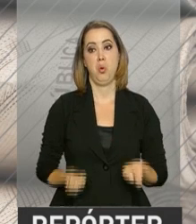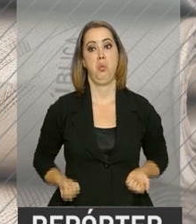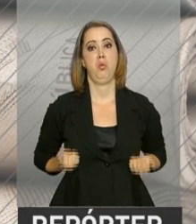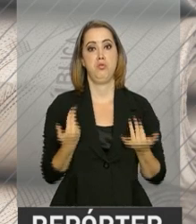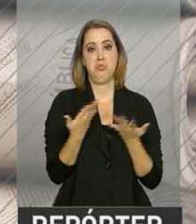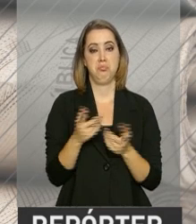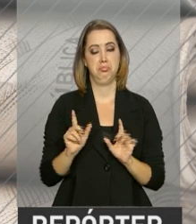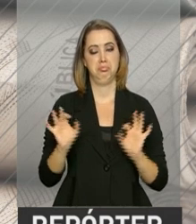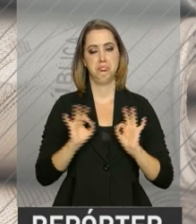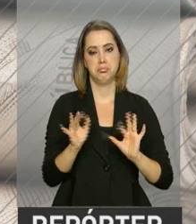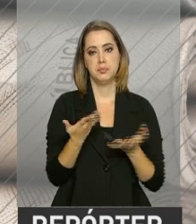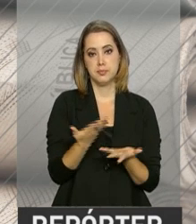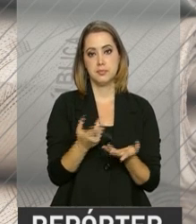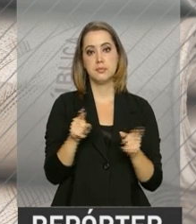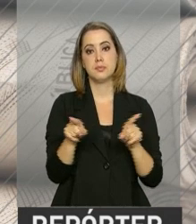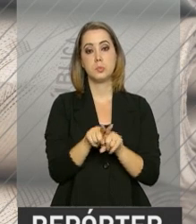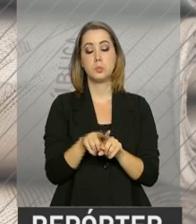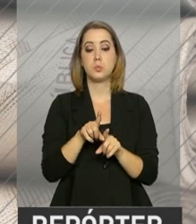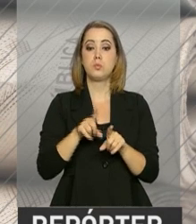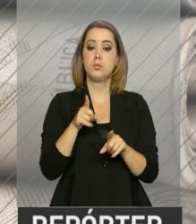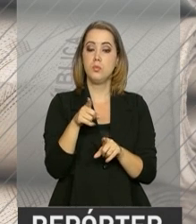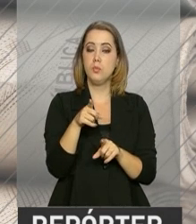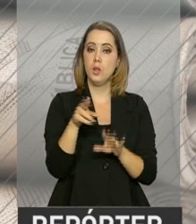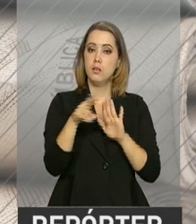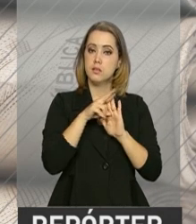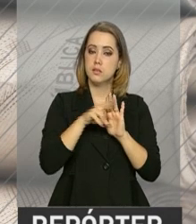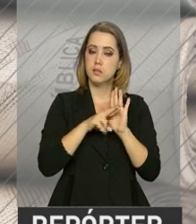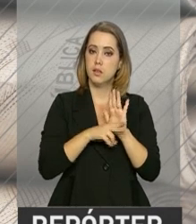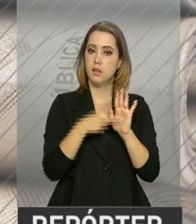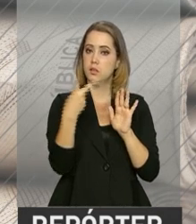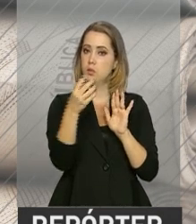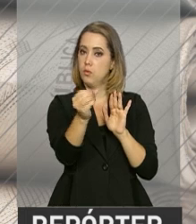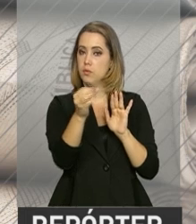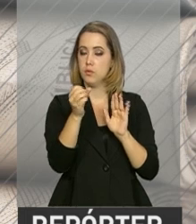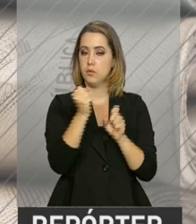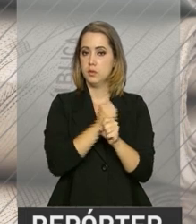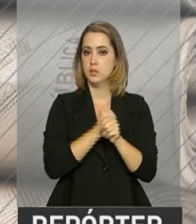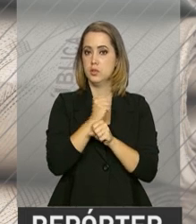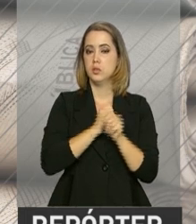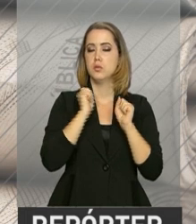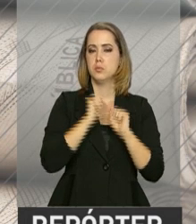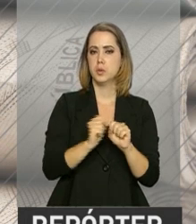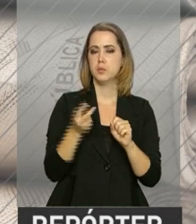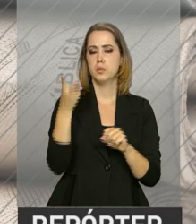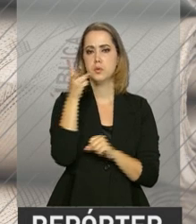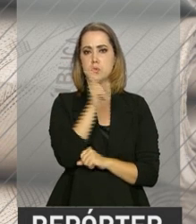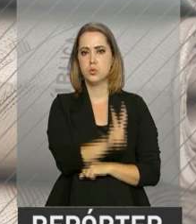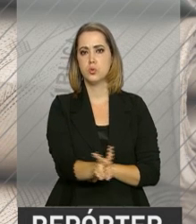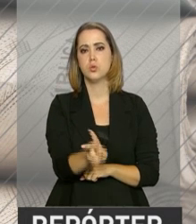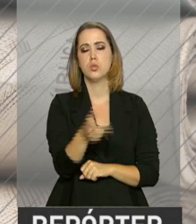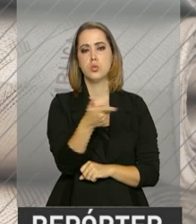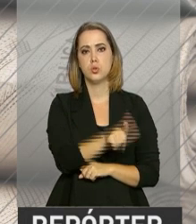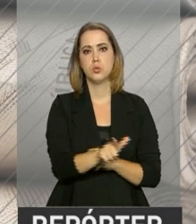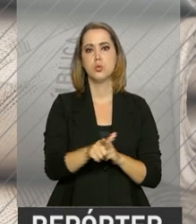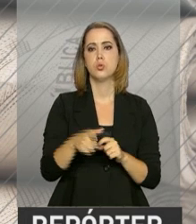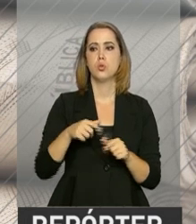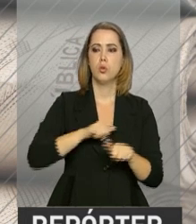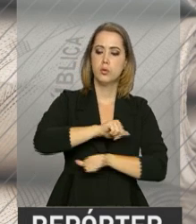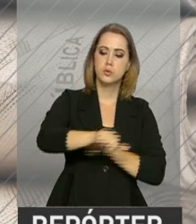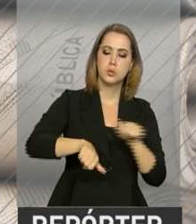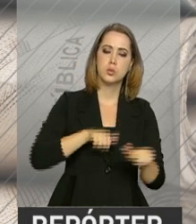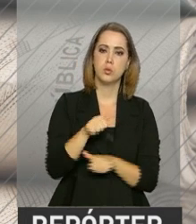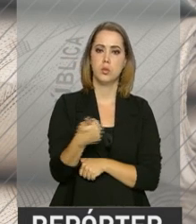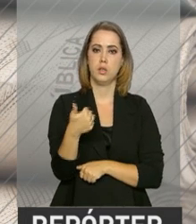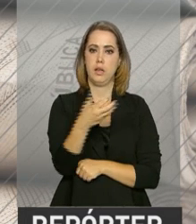volte a respeitar o limite de gastos as regras valem por 20 anos mas poderão ser revistas no meio do período a partir do